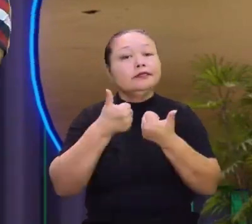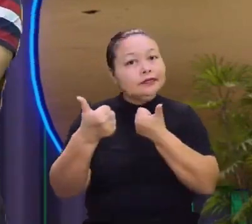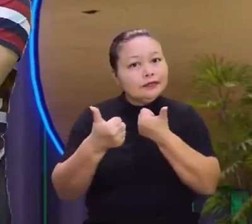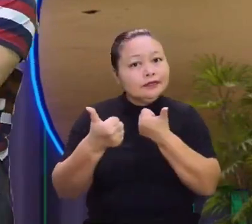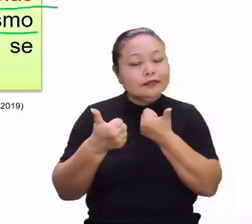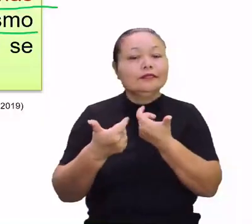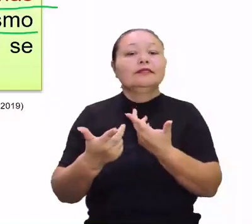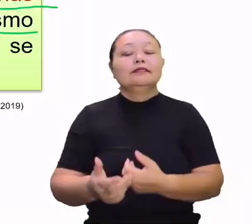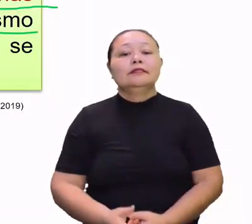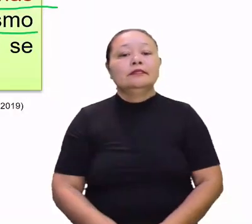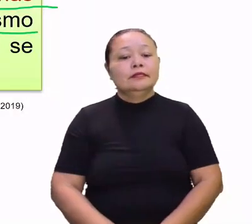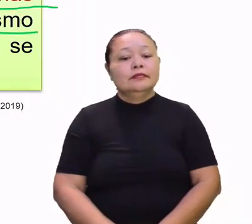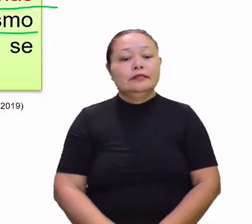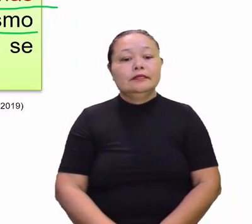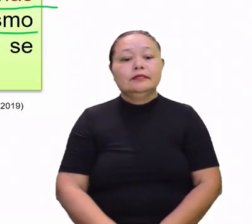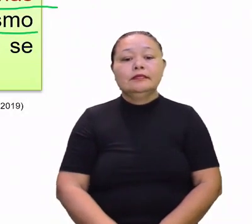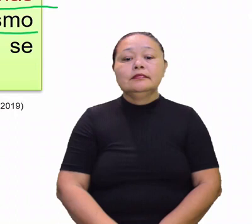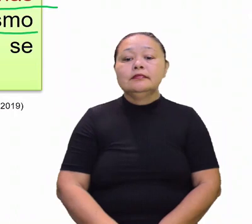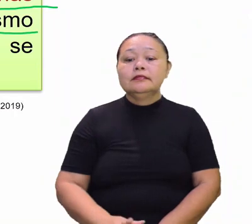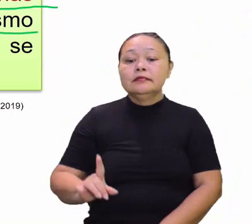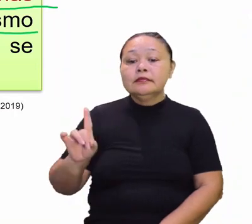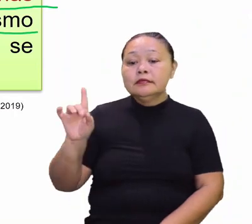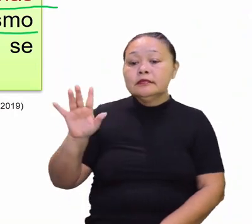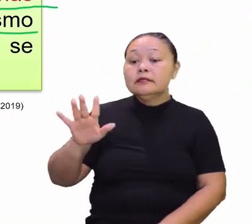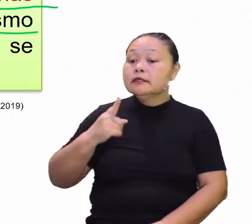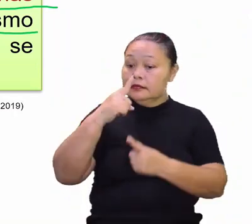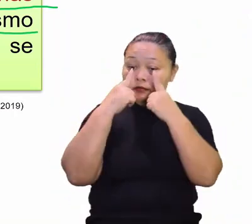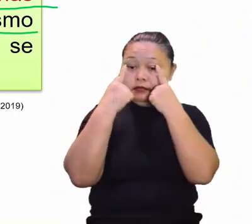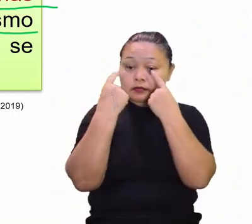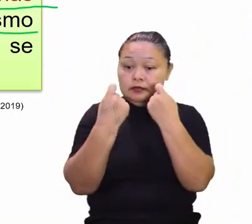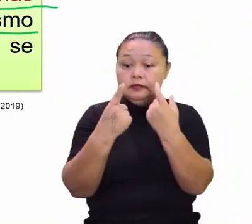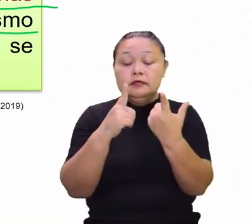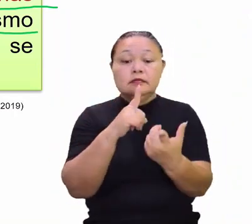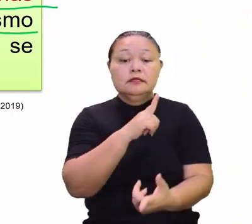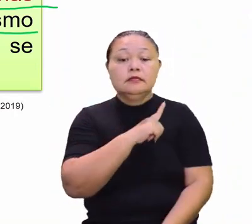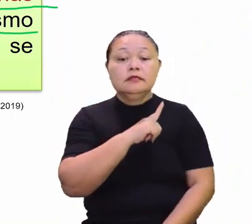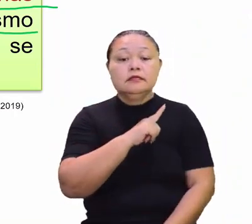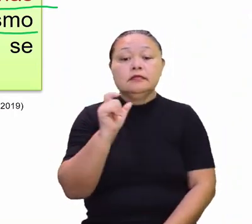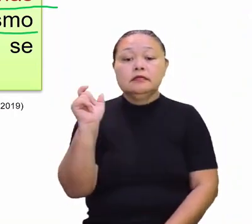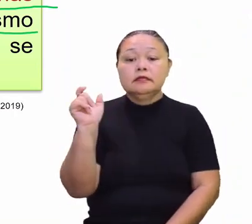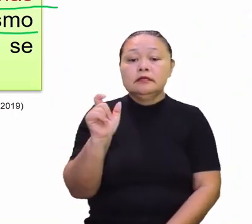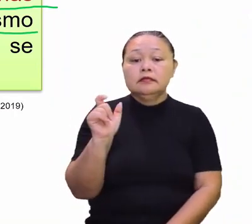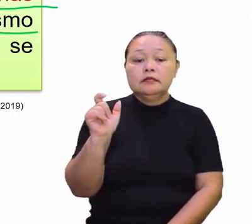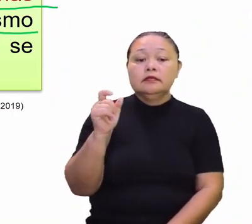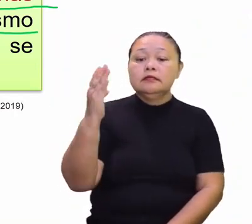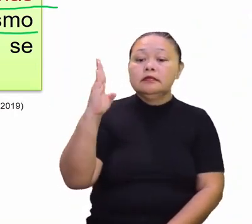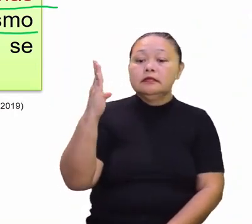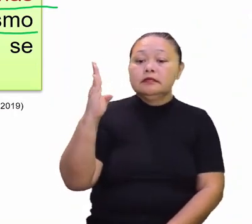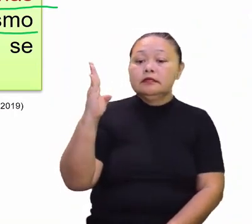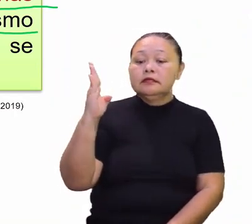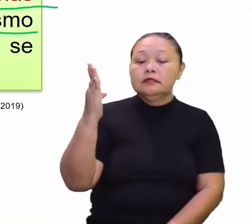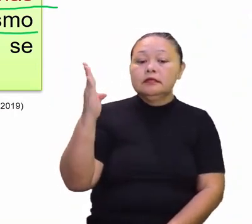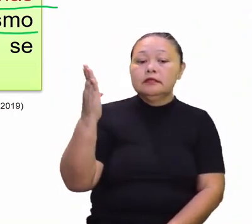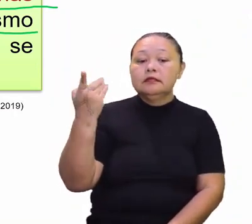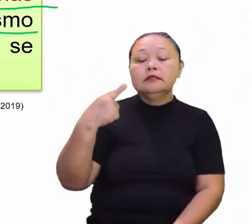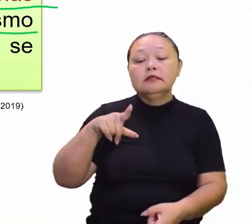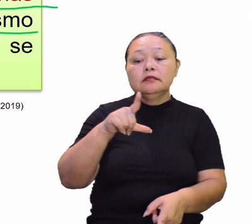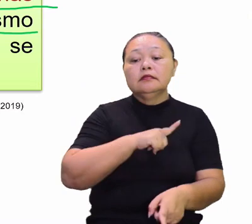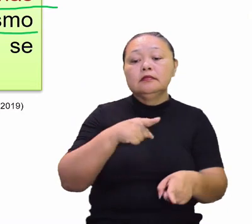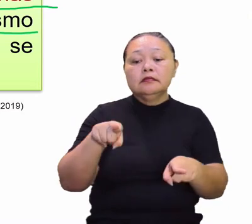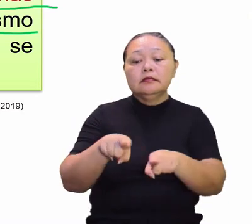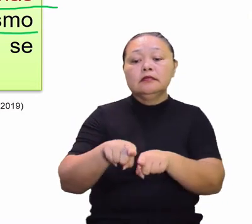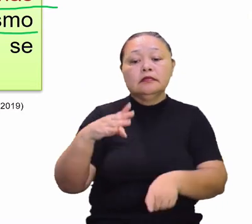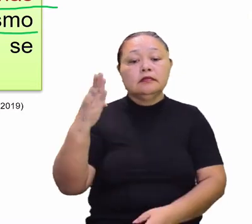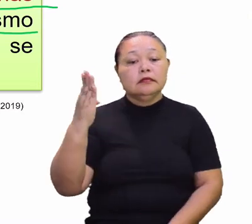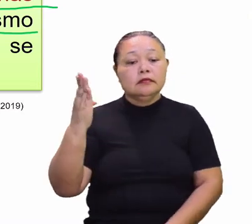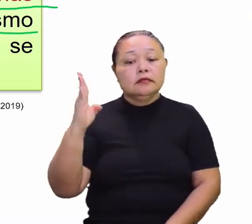Beleza? Vamos lá. E aí eu achei interessante, professor Jorge, que nós temos duas palavras... Tem que falar aqui o biológico também, né, Rogério? Falar do biológico.